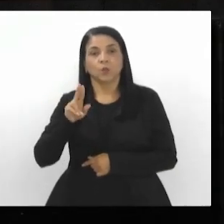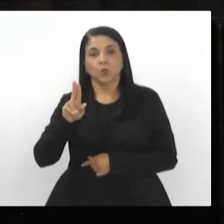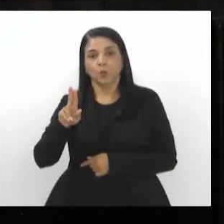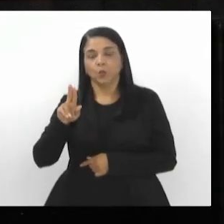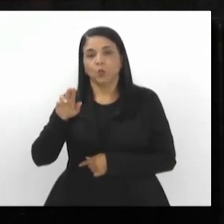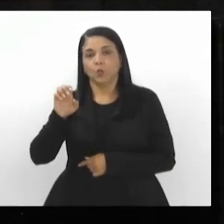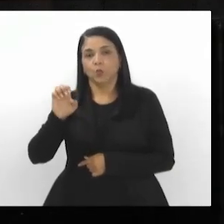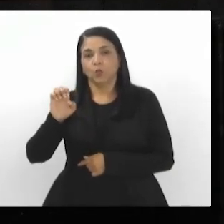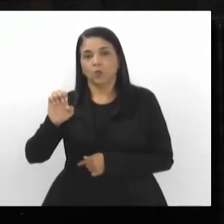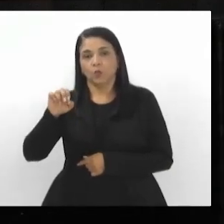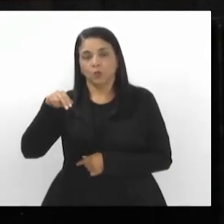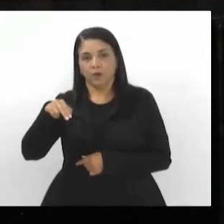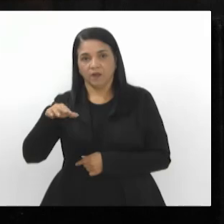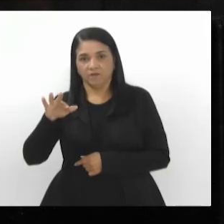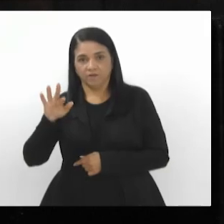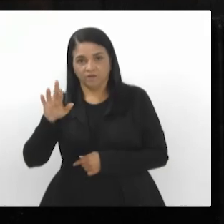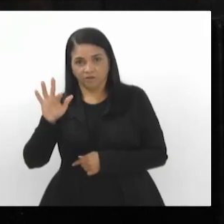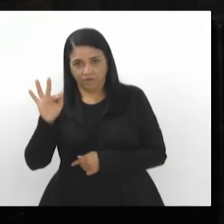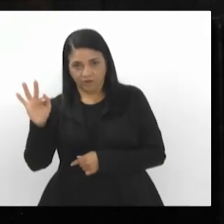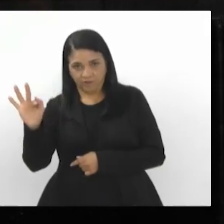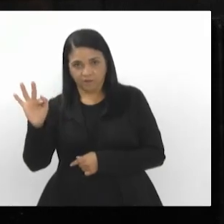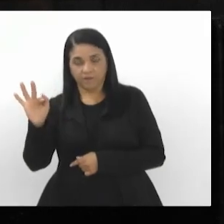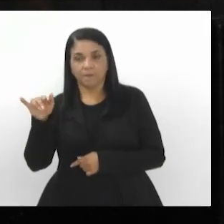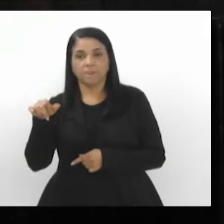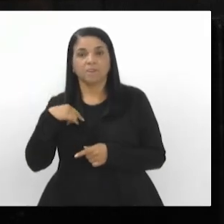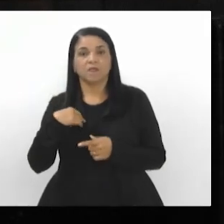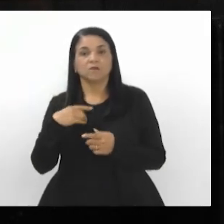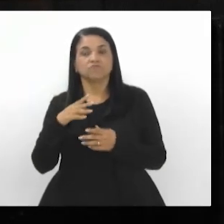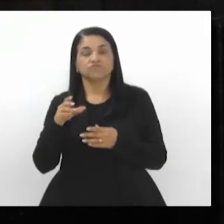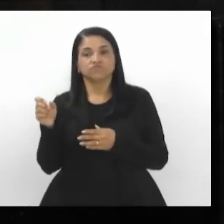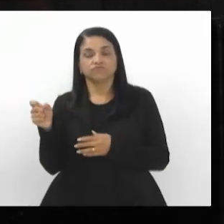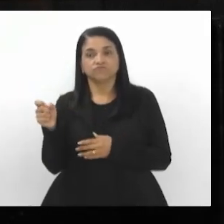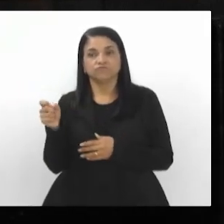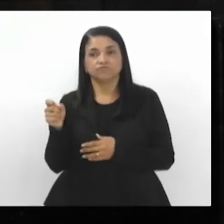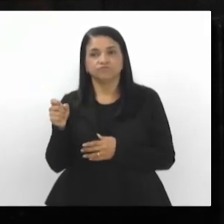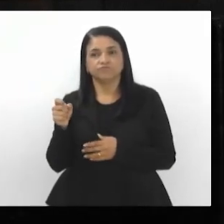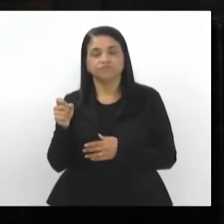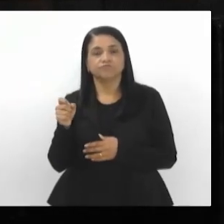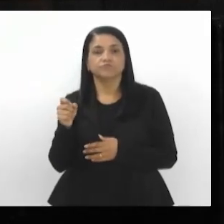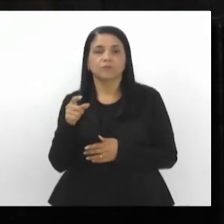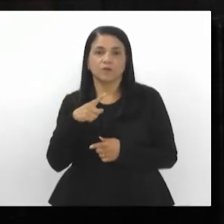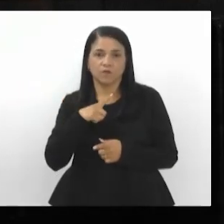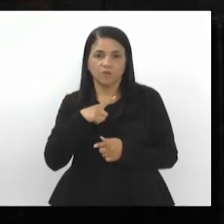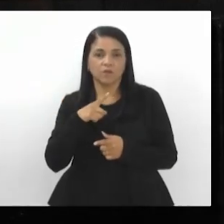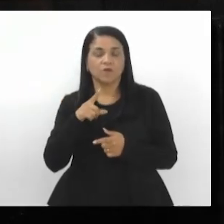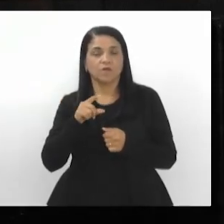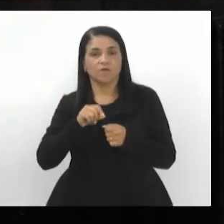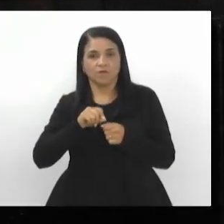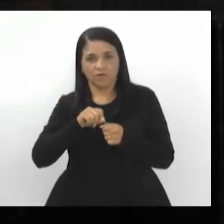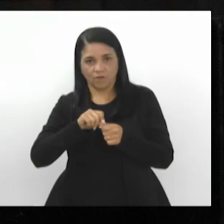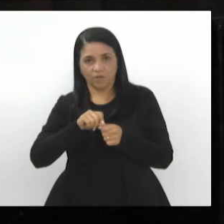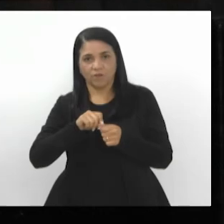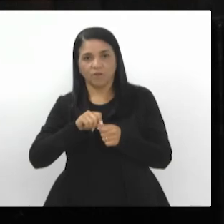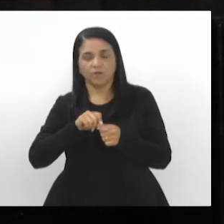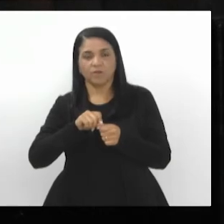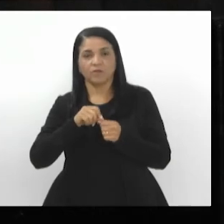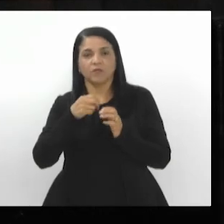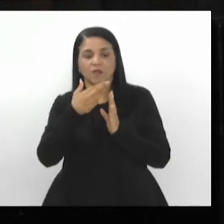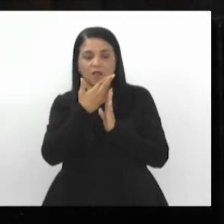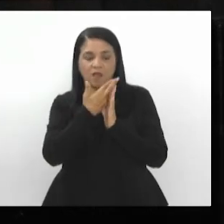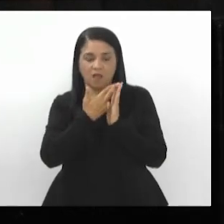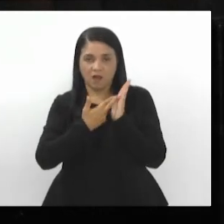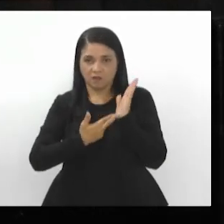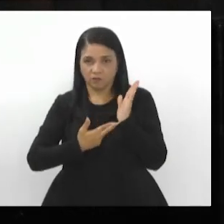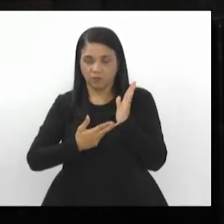acatadas pela presidência e é concomitantemente relator, deputado